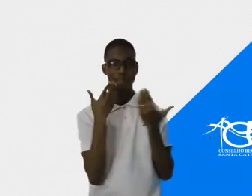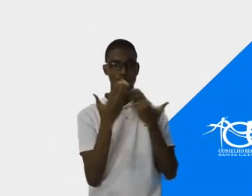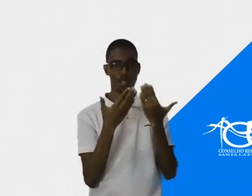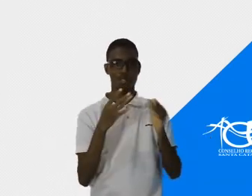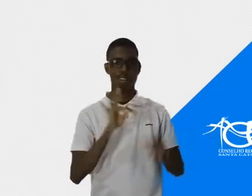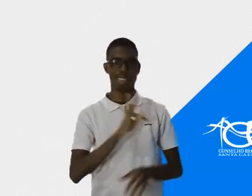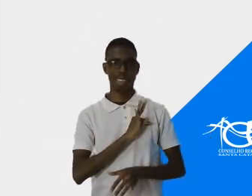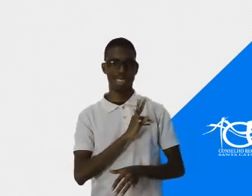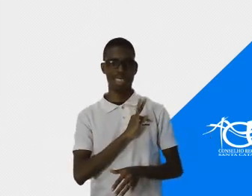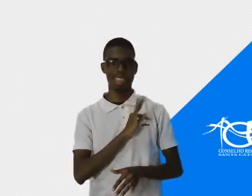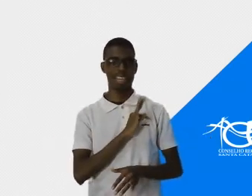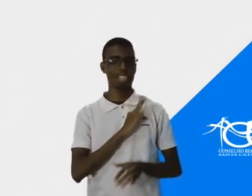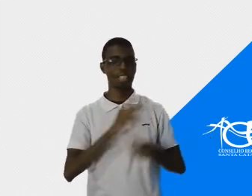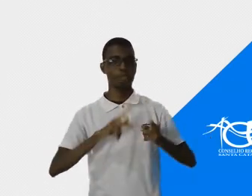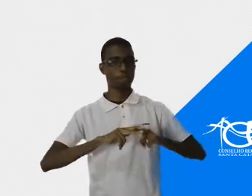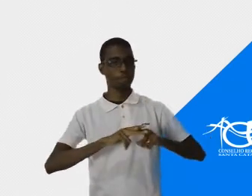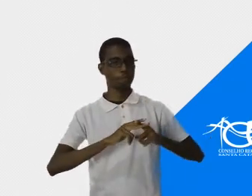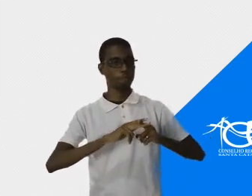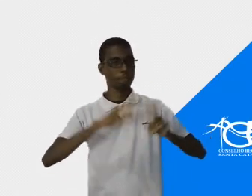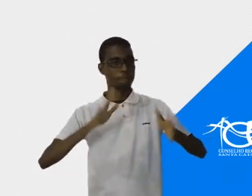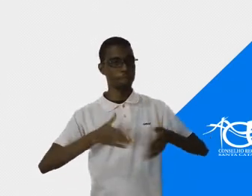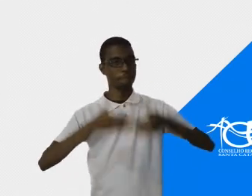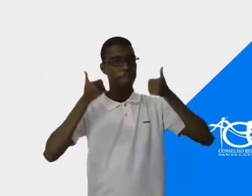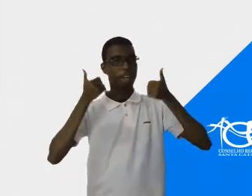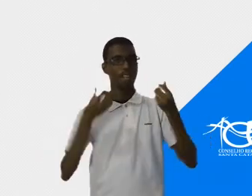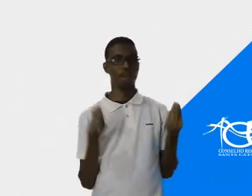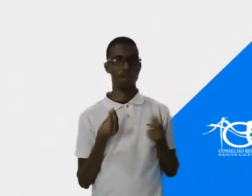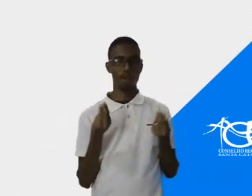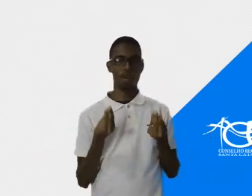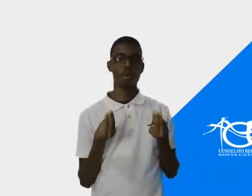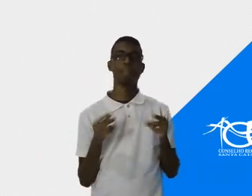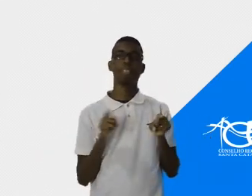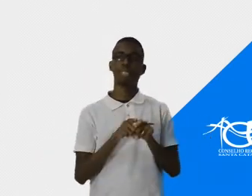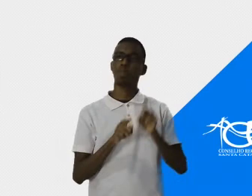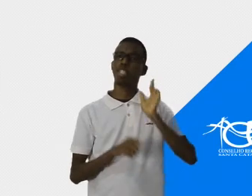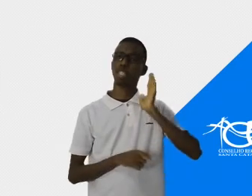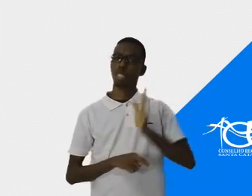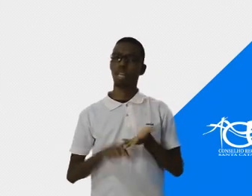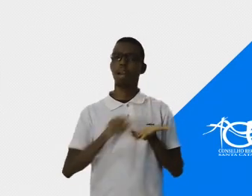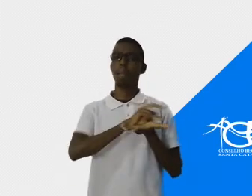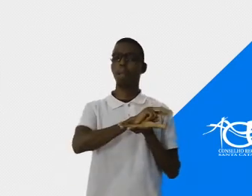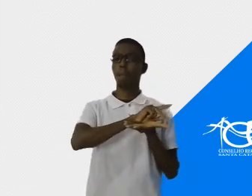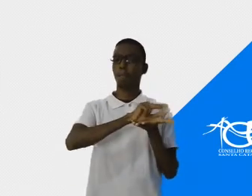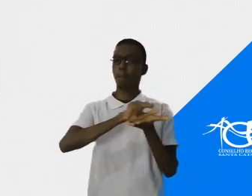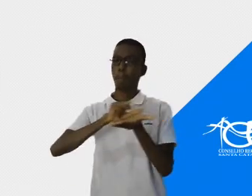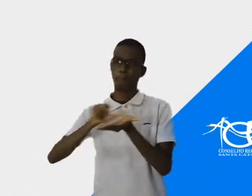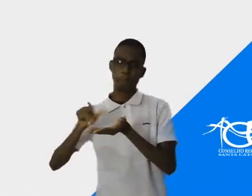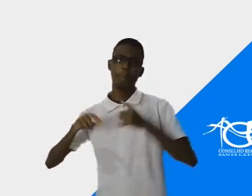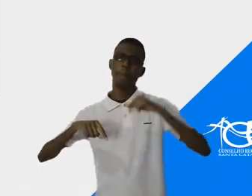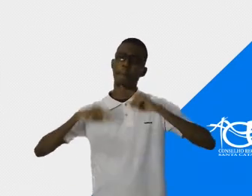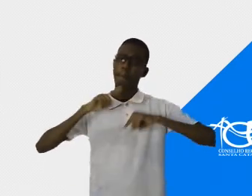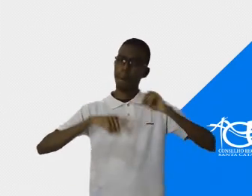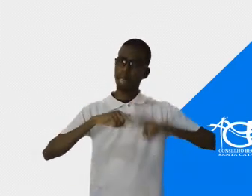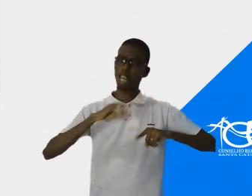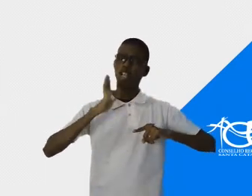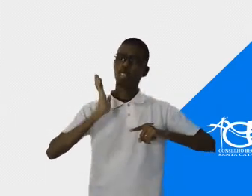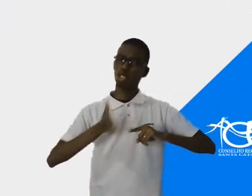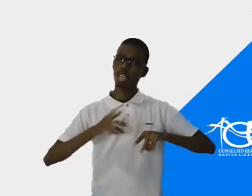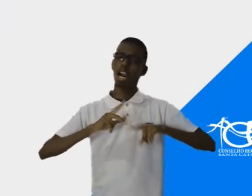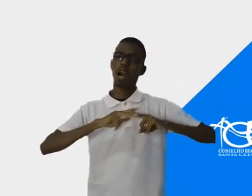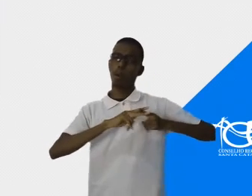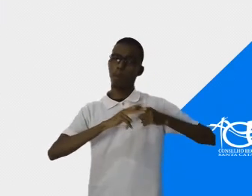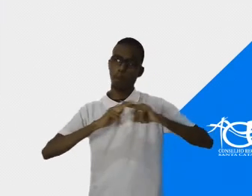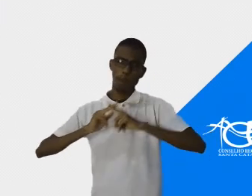já melhoramos muito, já atualizamos, inclusive, muitos materiais, muitos instrumentos, inclusive, de avaliação psicológica, mas, por